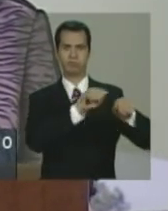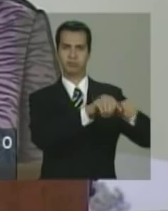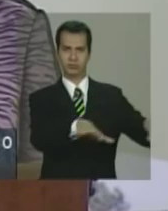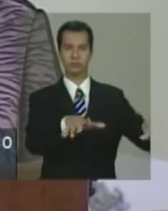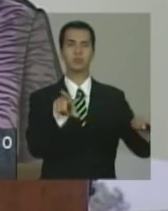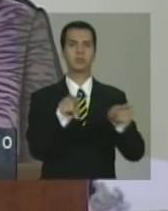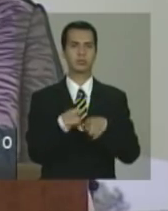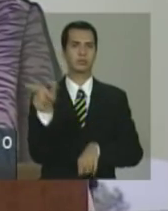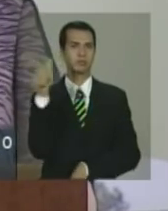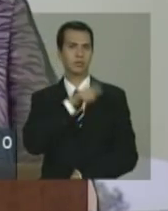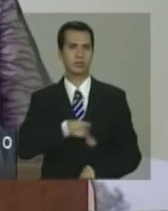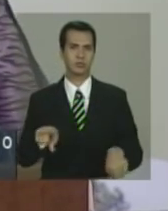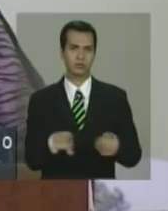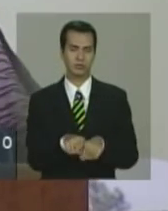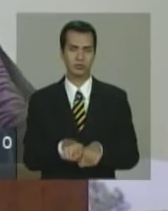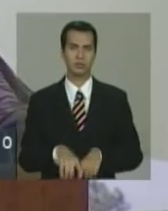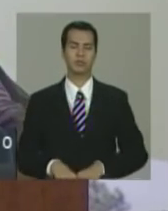todos